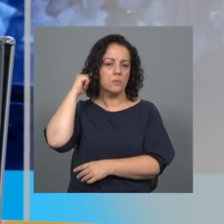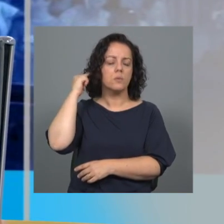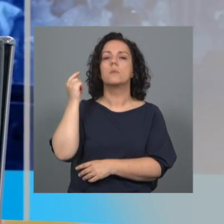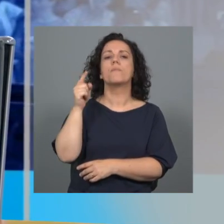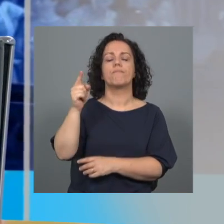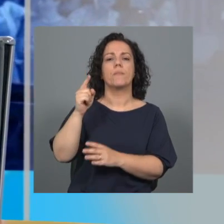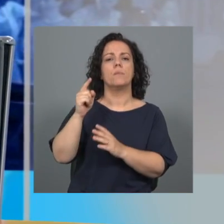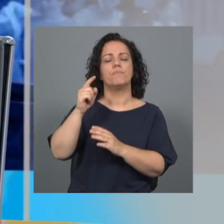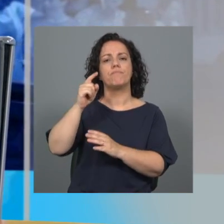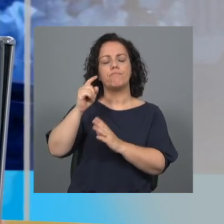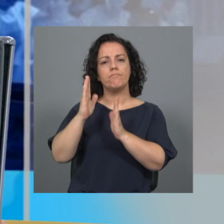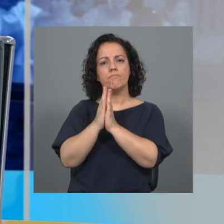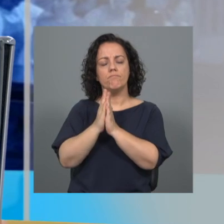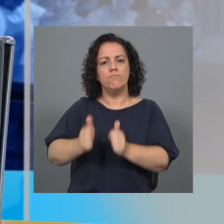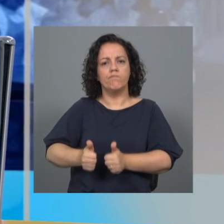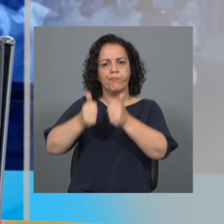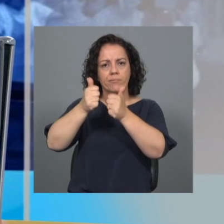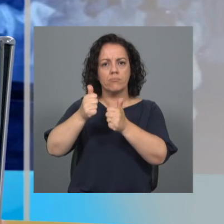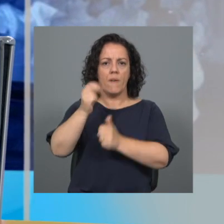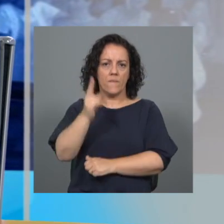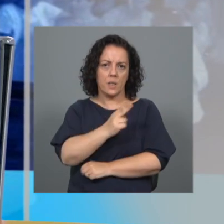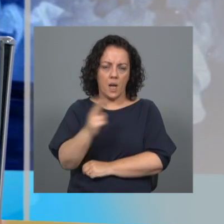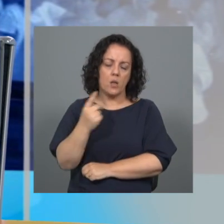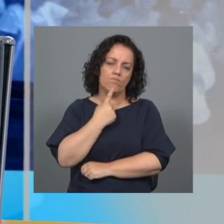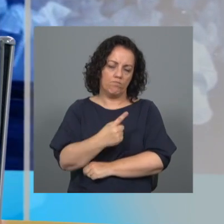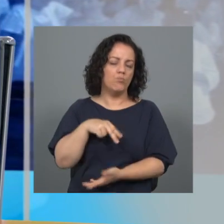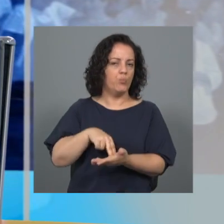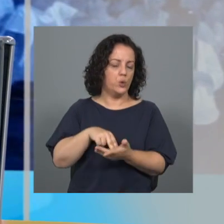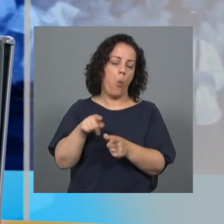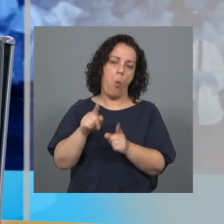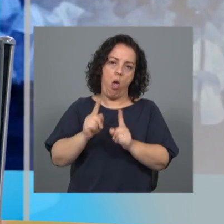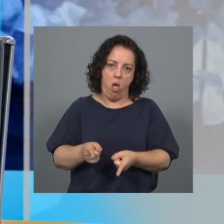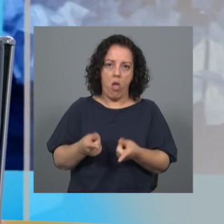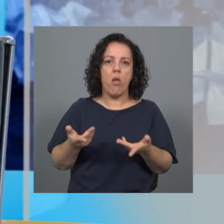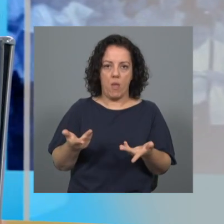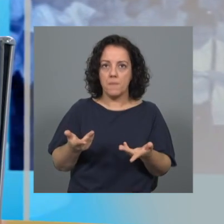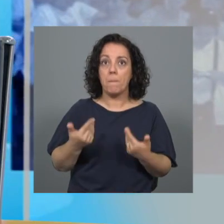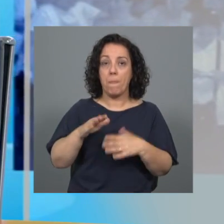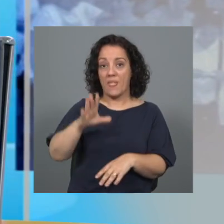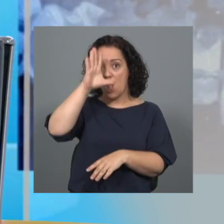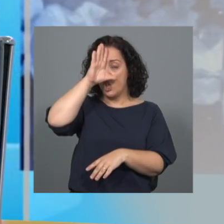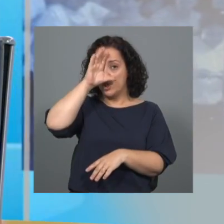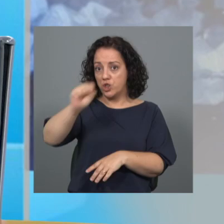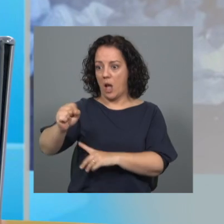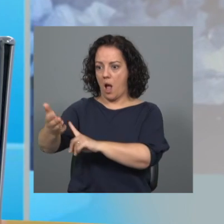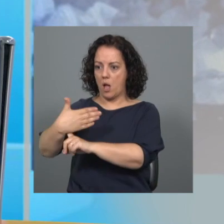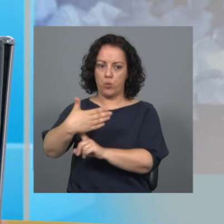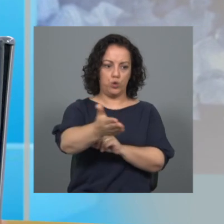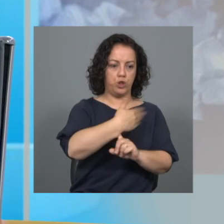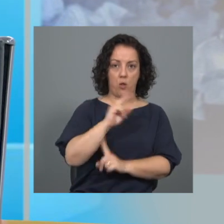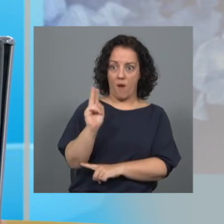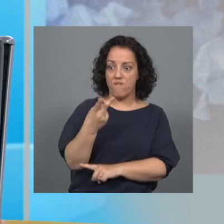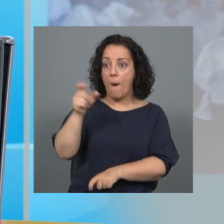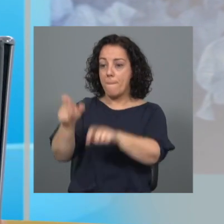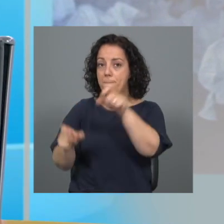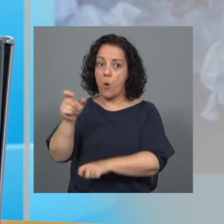Santa Sé tem defendido sempre essa posição. A solução de dois Estados, dois povos, dois Estados, pode fazer sentido, tem que ser